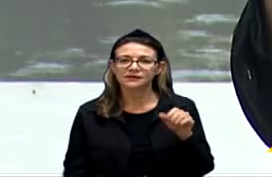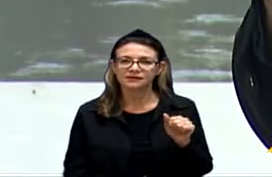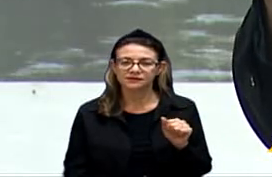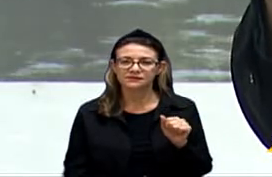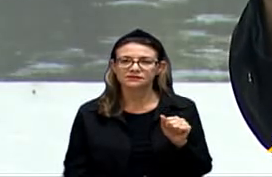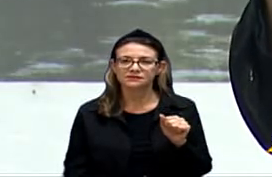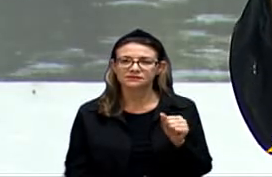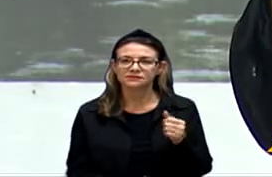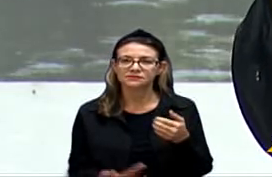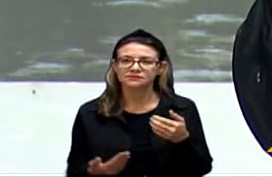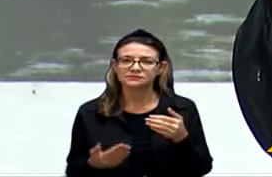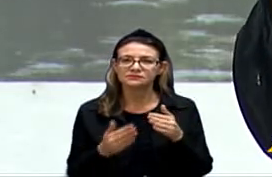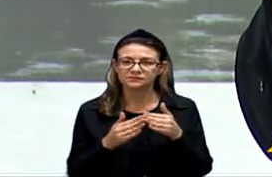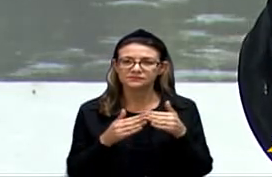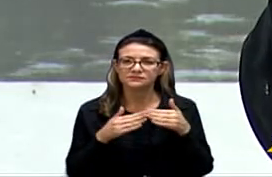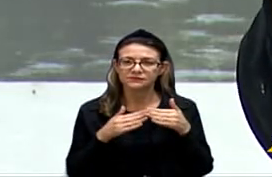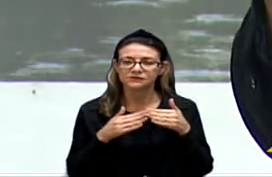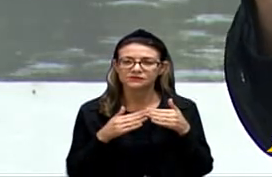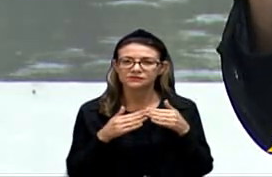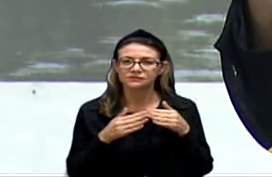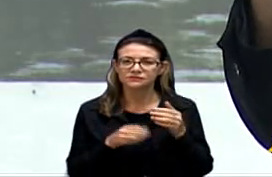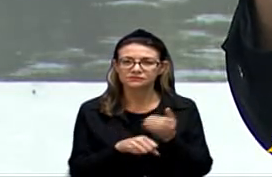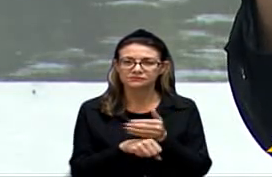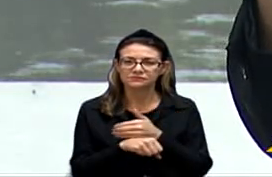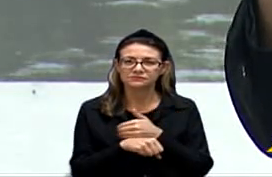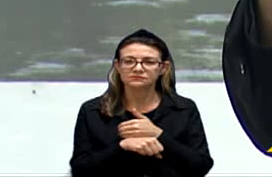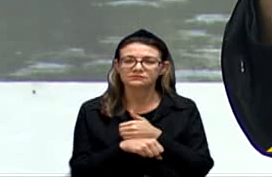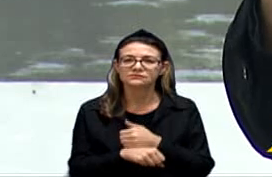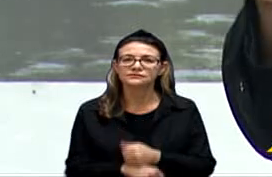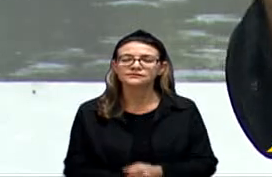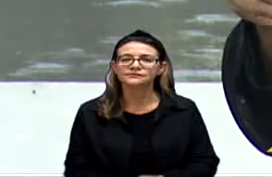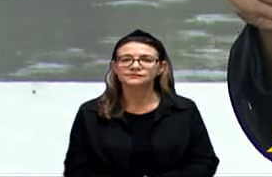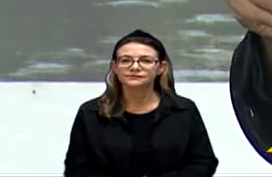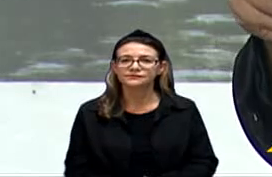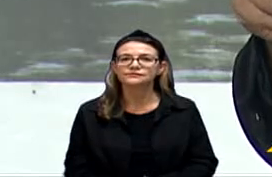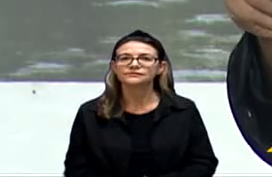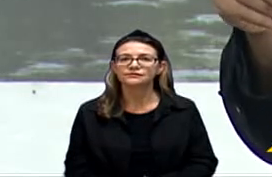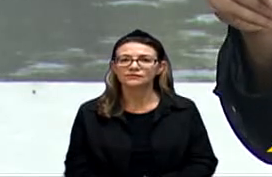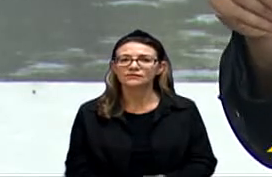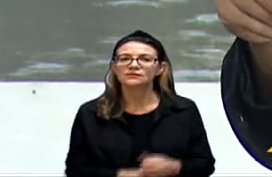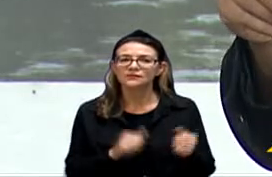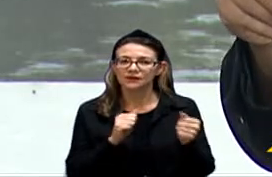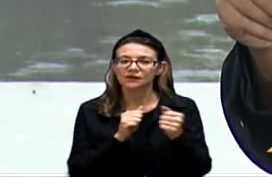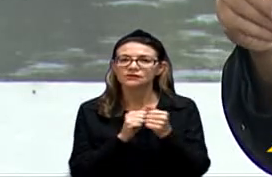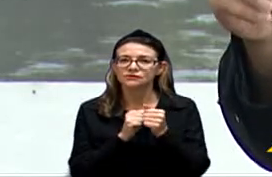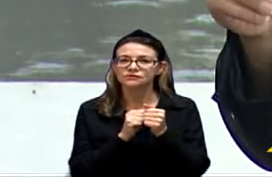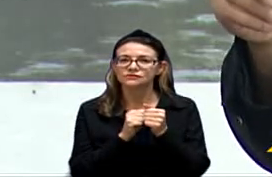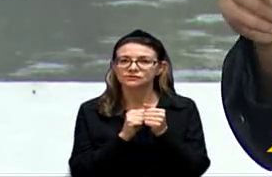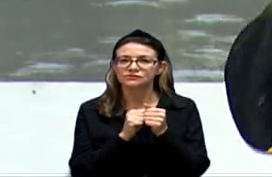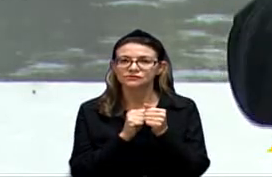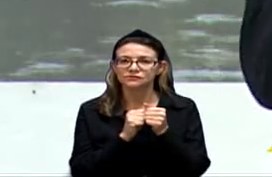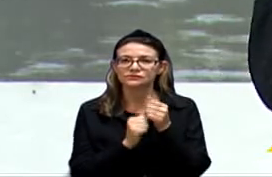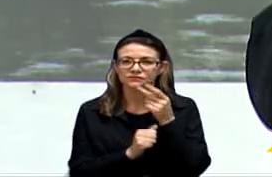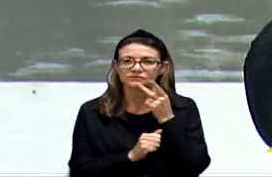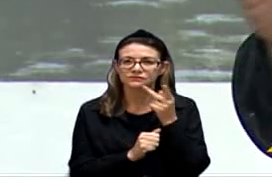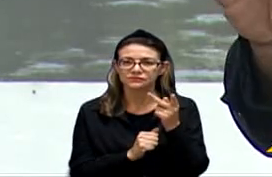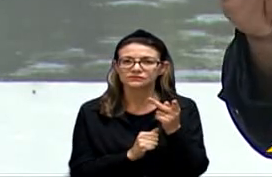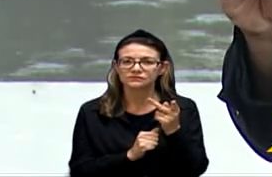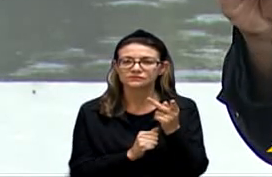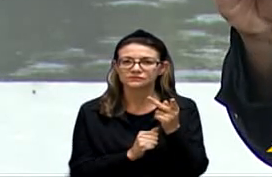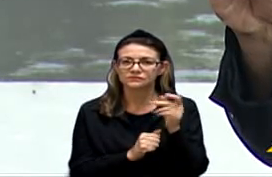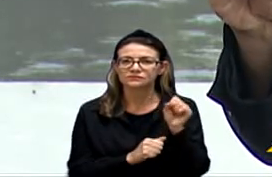antes não Estamos cobrando S Sim estamos junos sim sim vai falar